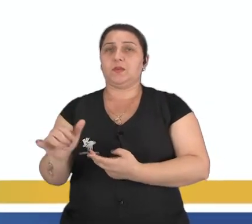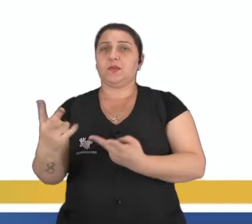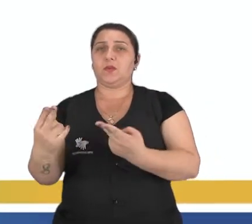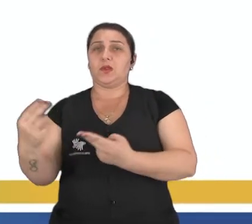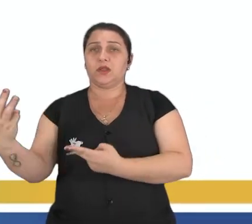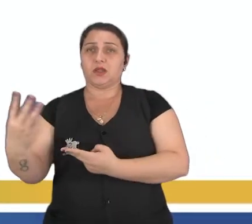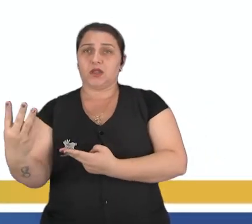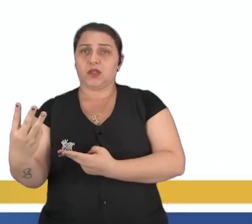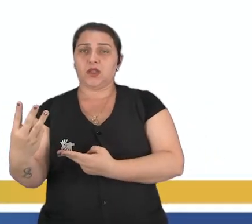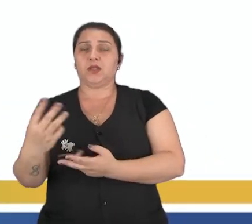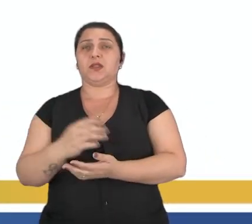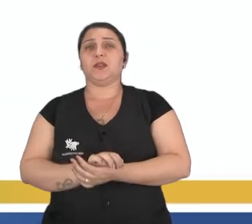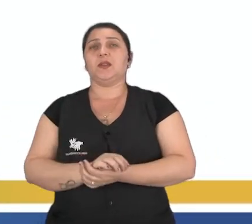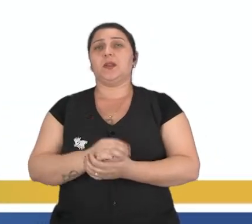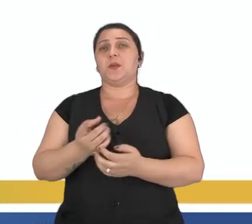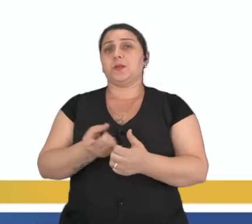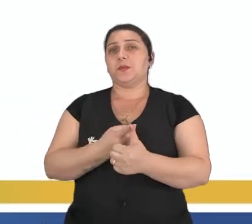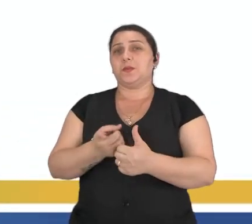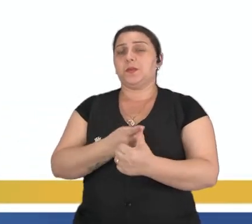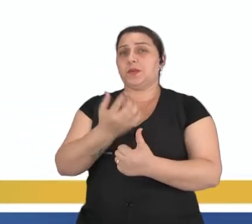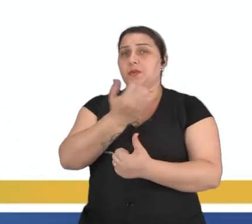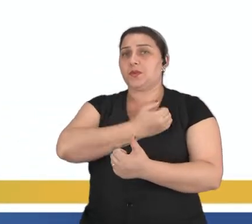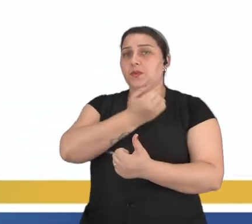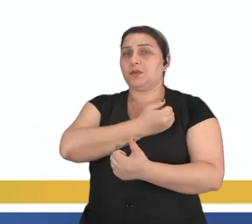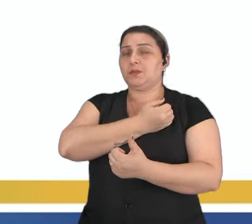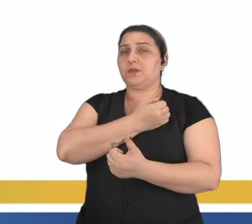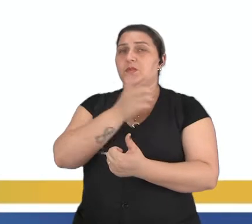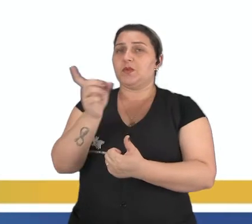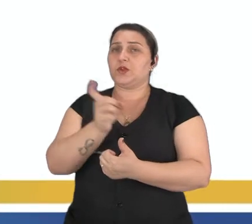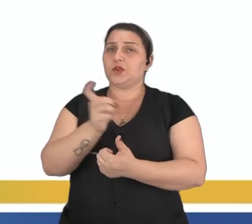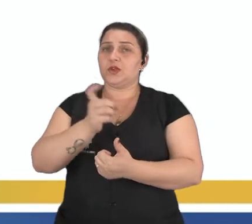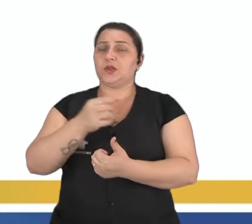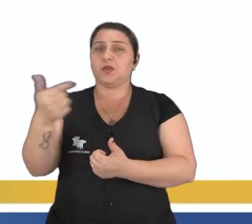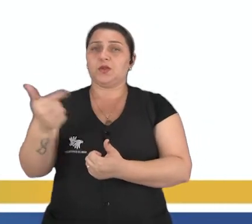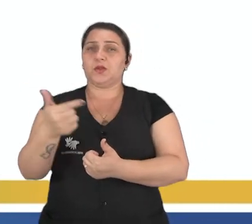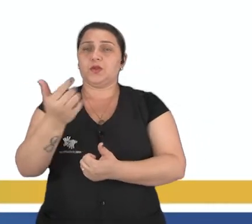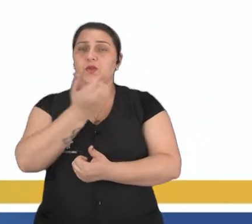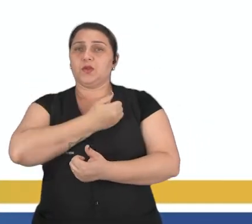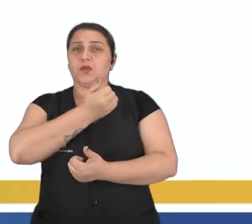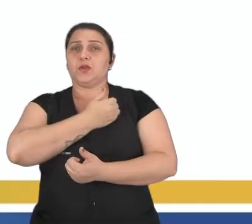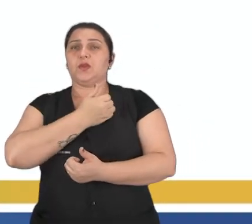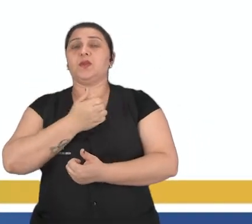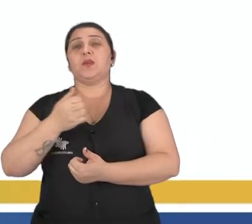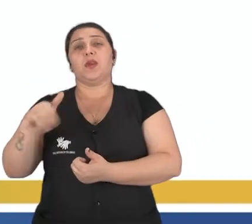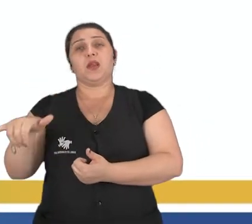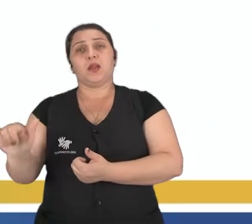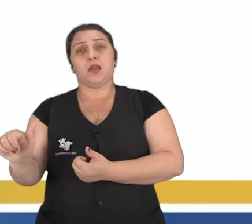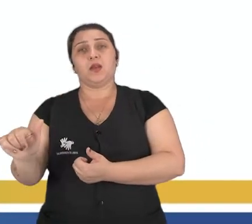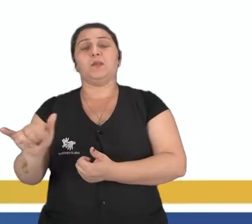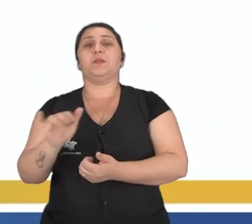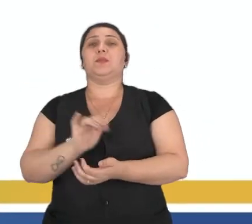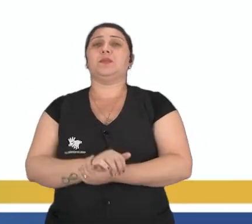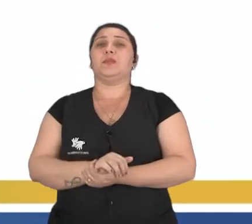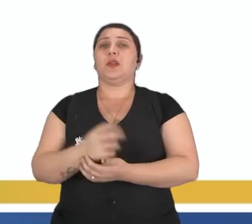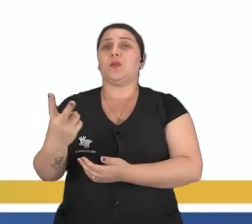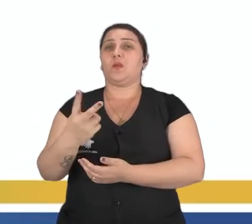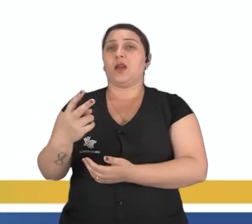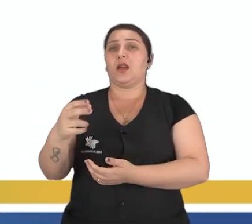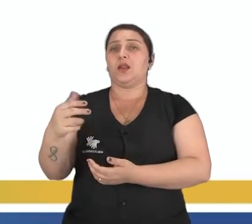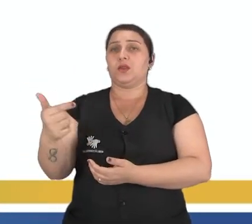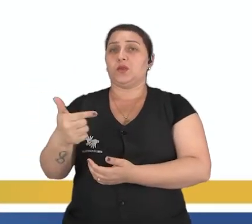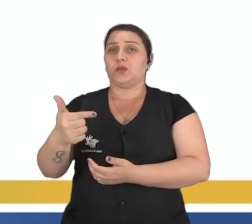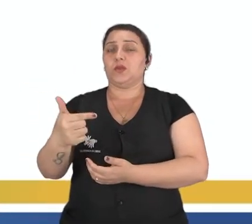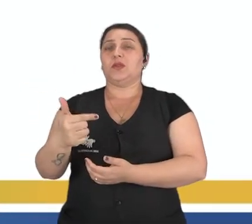da ordem, tá? O primeiro número é a variável x e o segundo número é a variável y. Então quando x é igual a 2 e y é